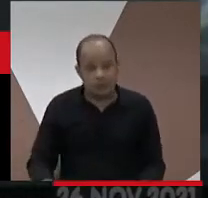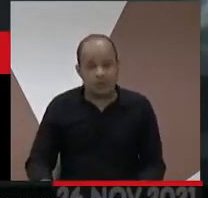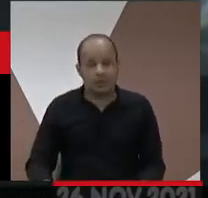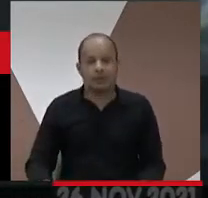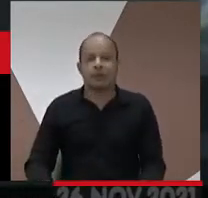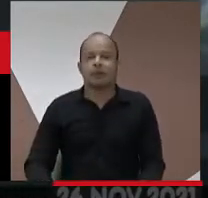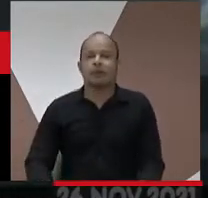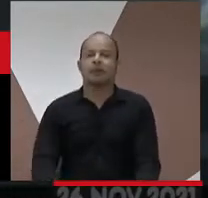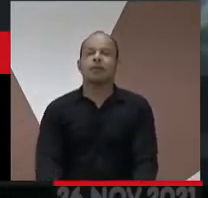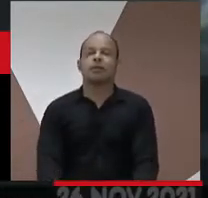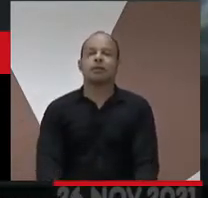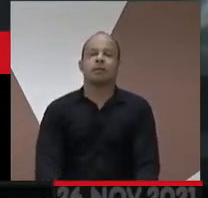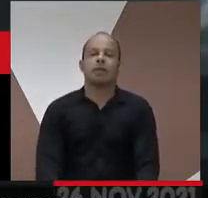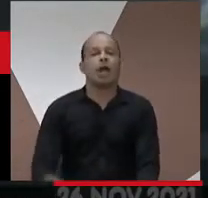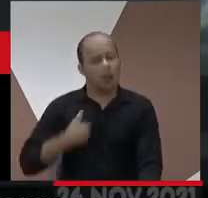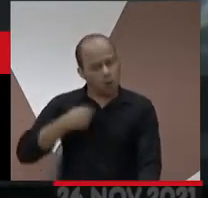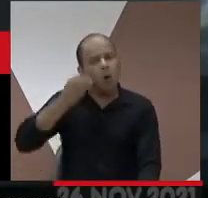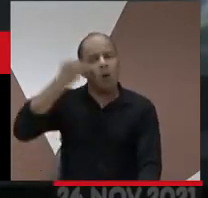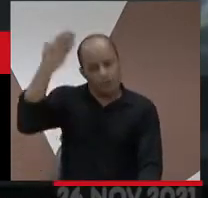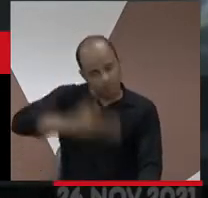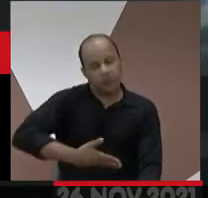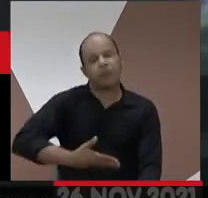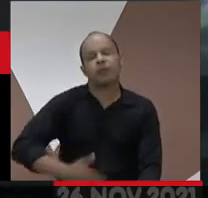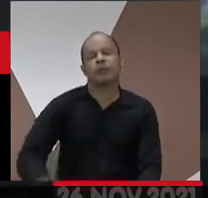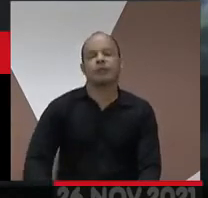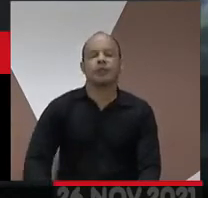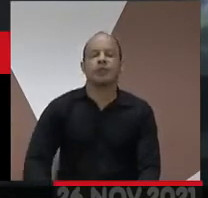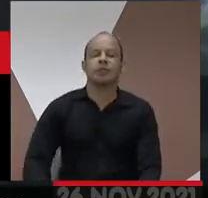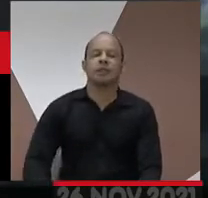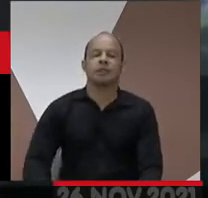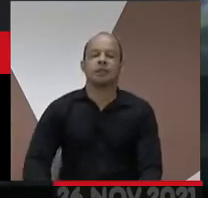disponho a comprová-los,